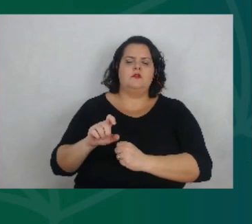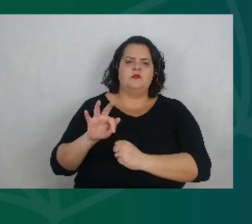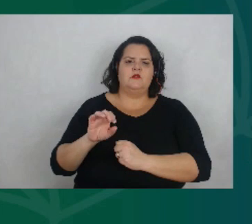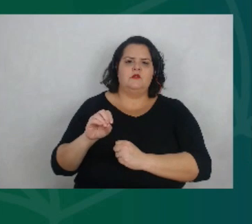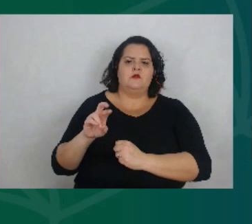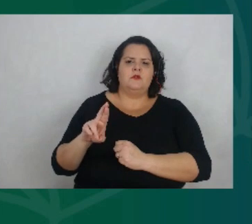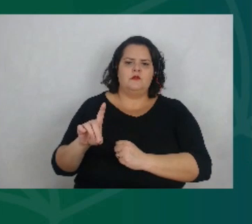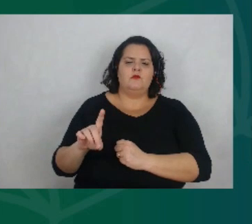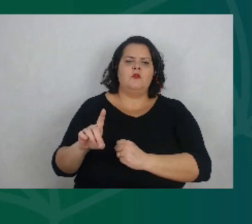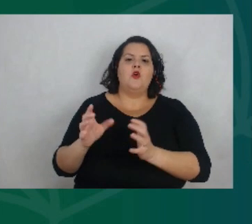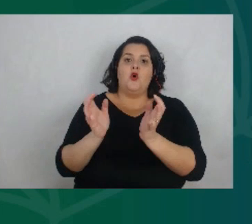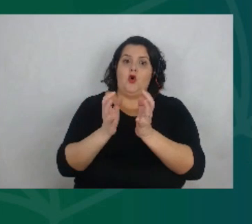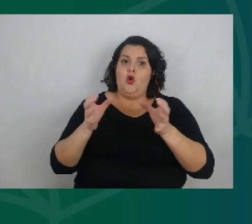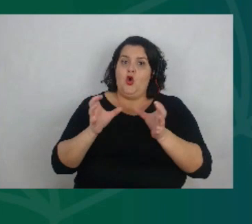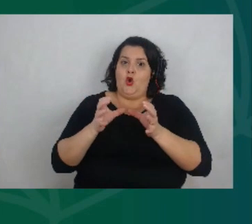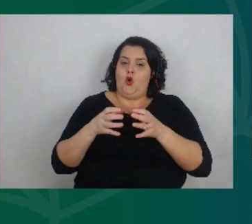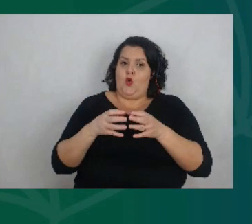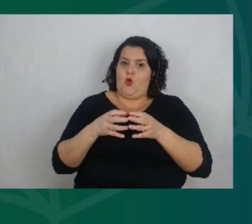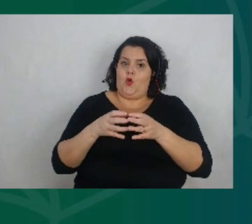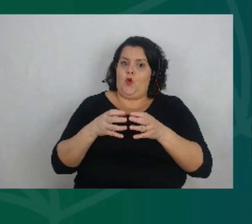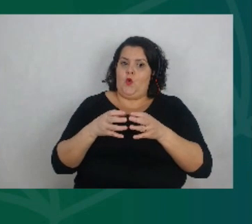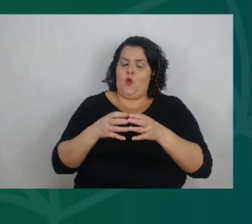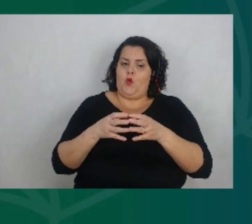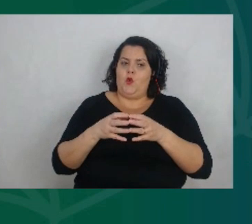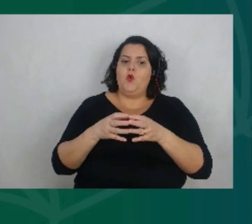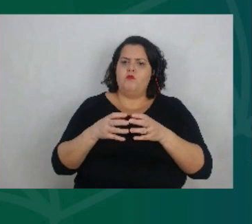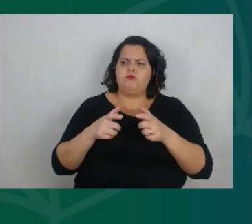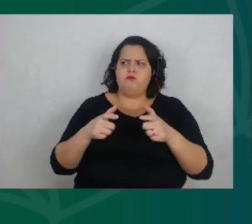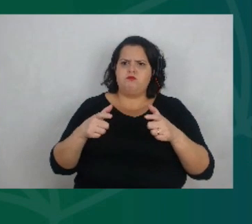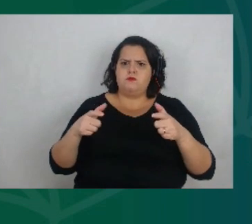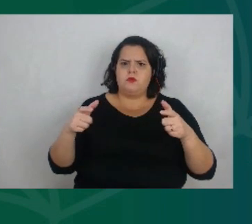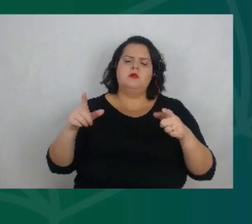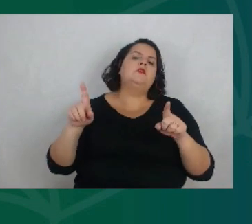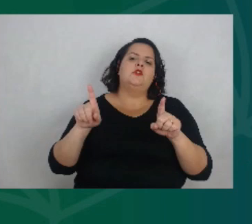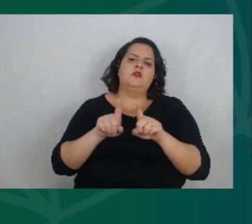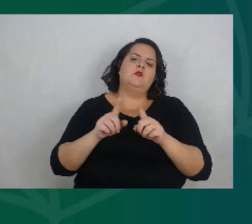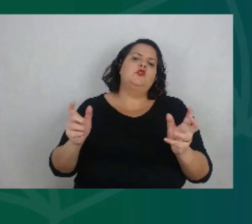e, de novo, a participação dos acadêmicos, nossos